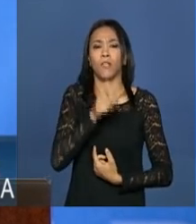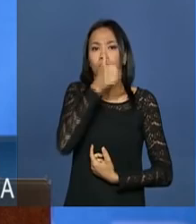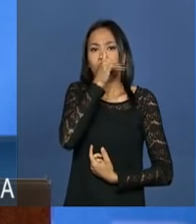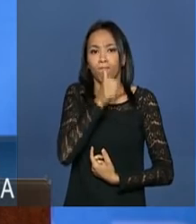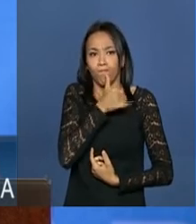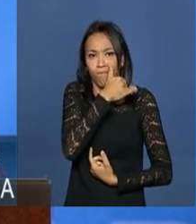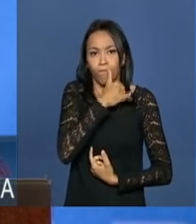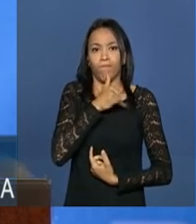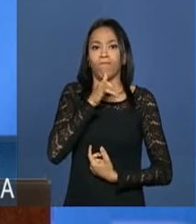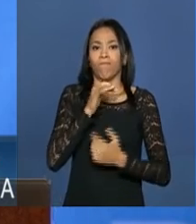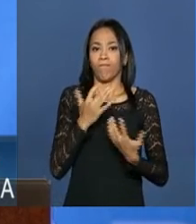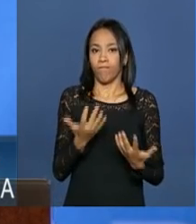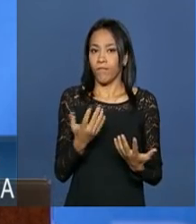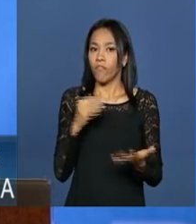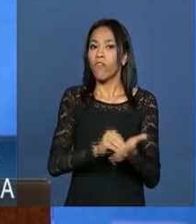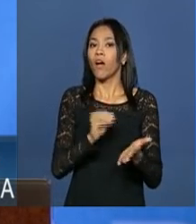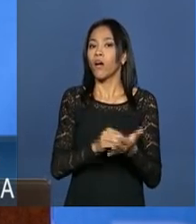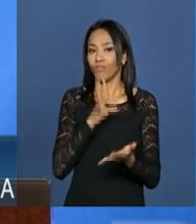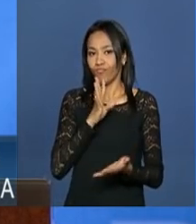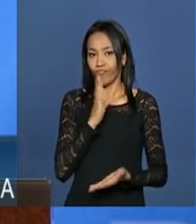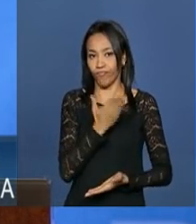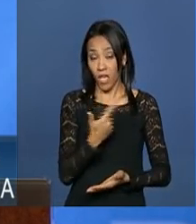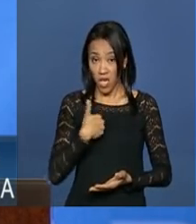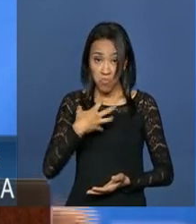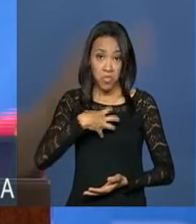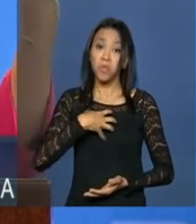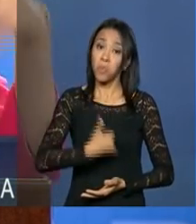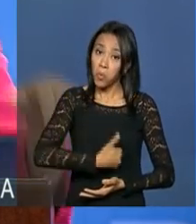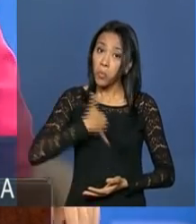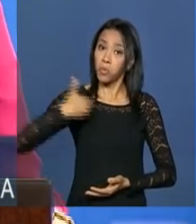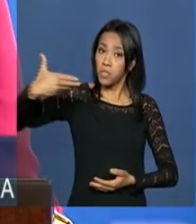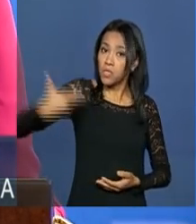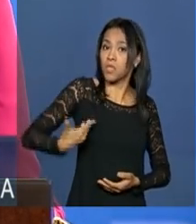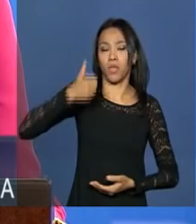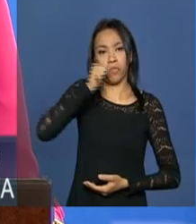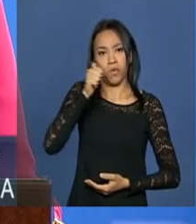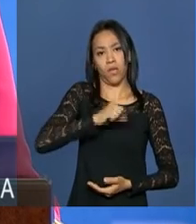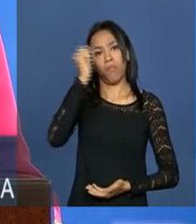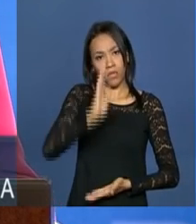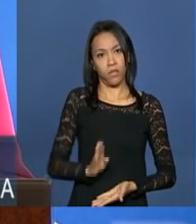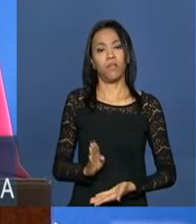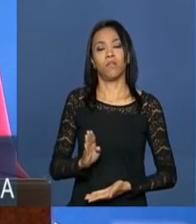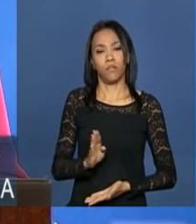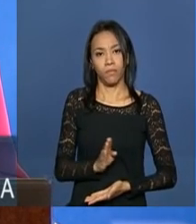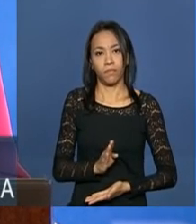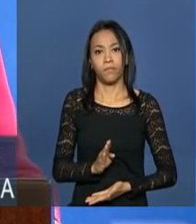desafios. Eu tenho muito orgulho de ser mulher, de ser mulher brasileira.